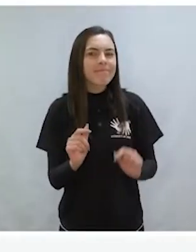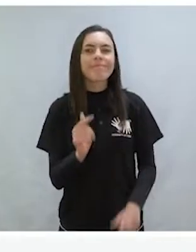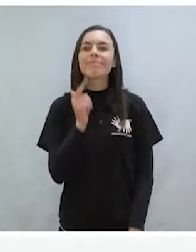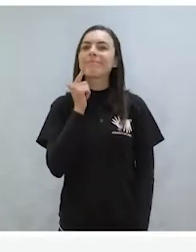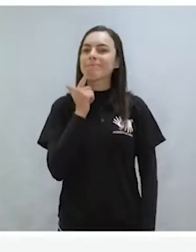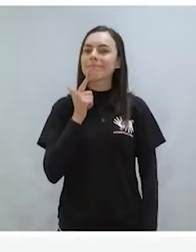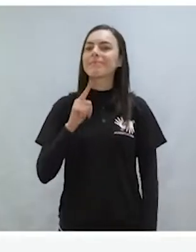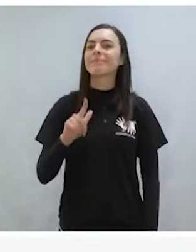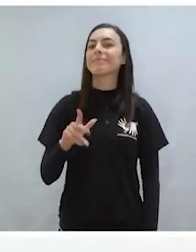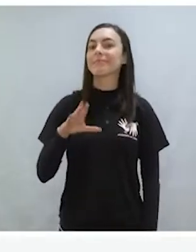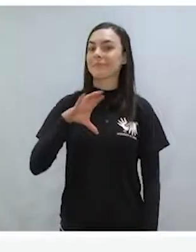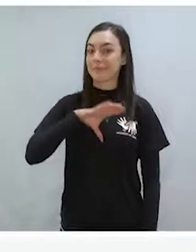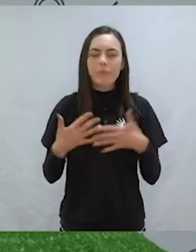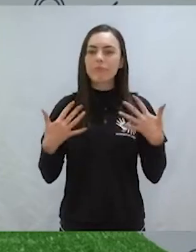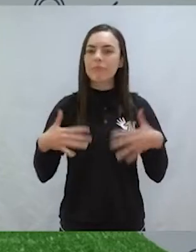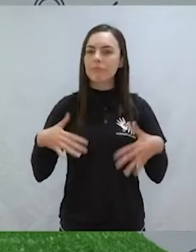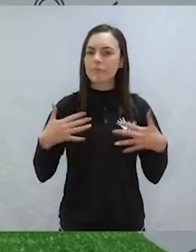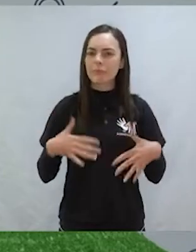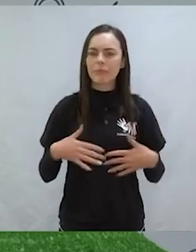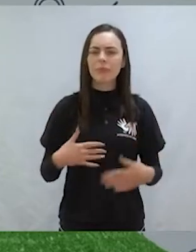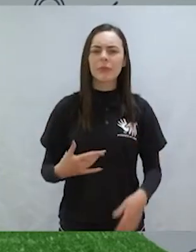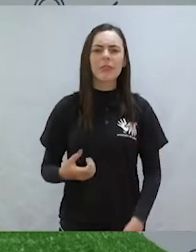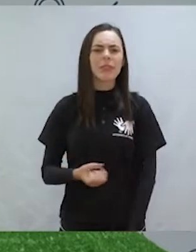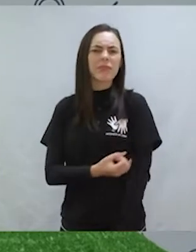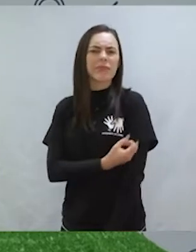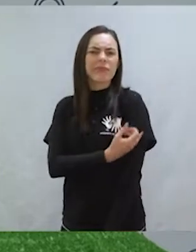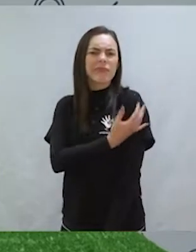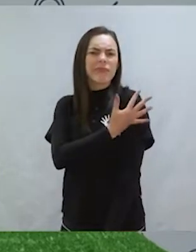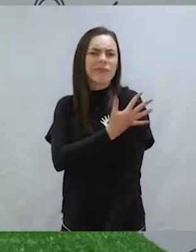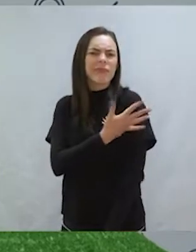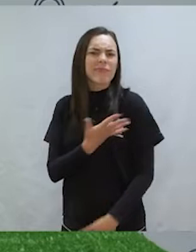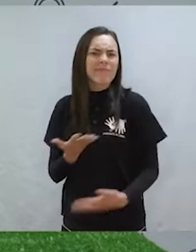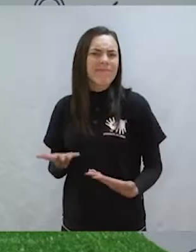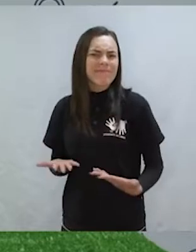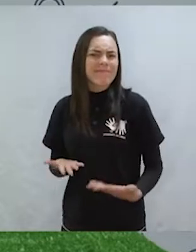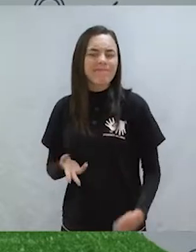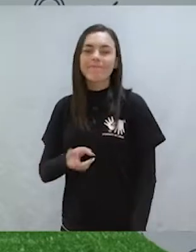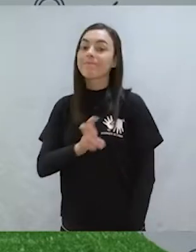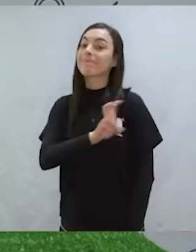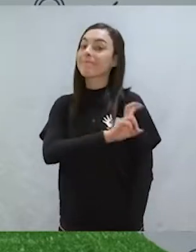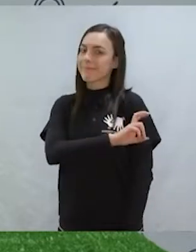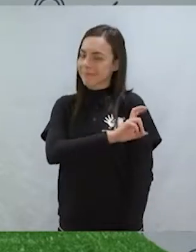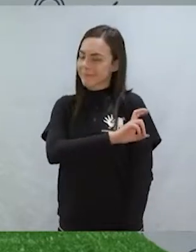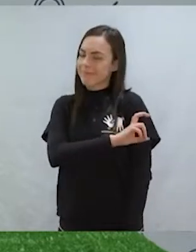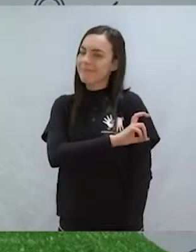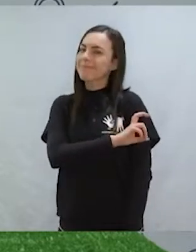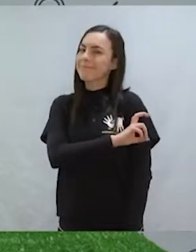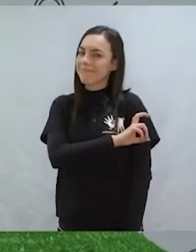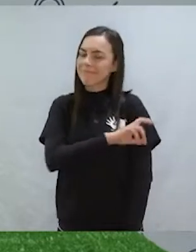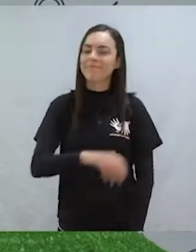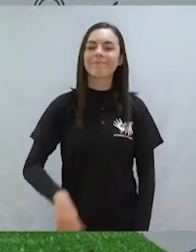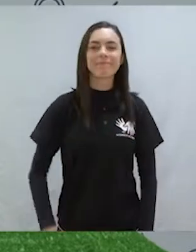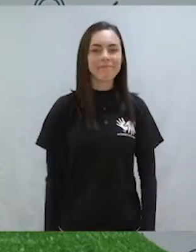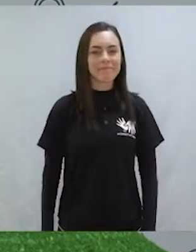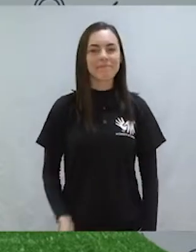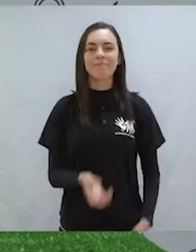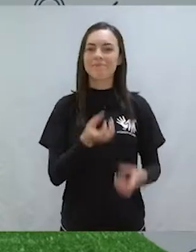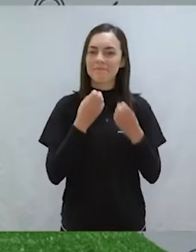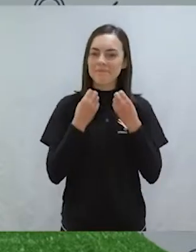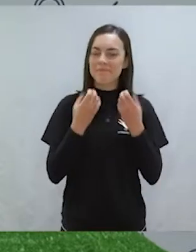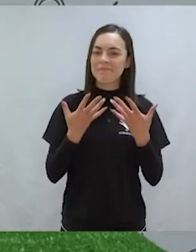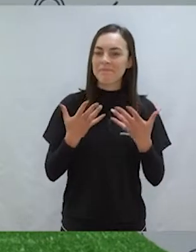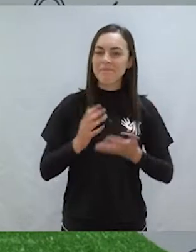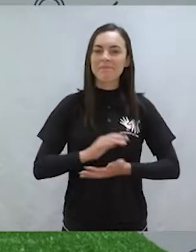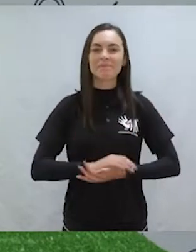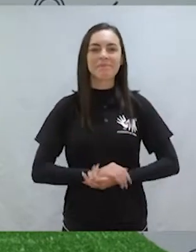Língua portuguesa. E que ano que nós somos mesmos? Quinto ano!